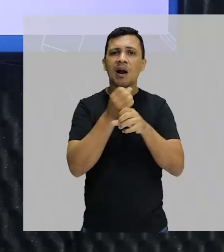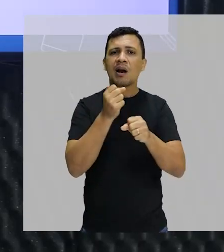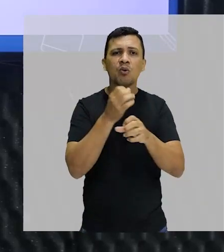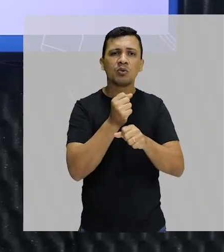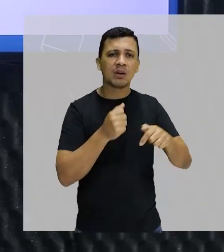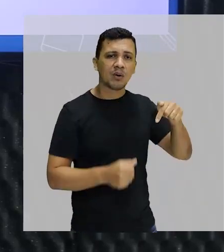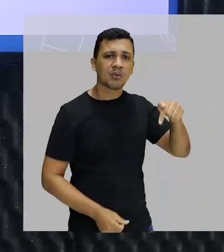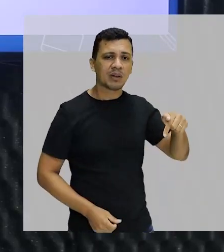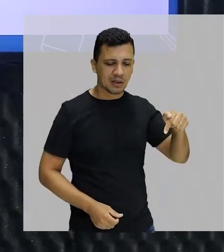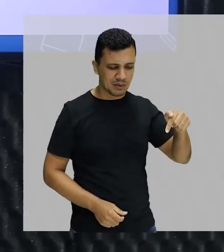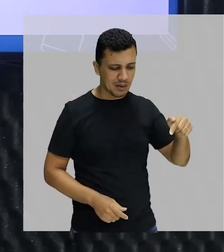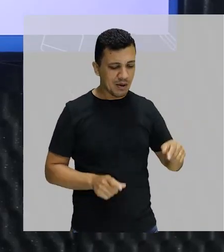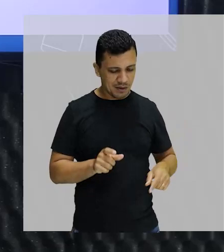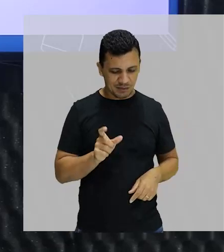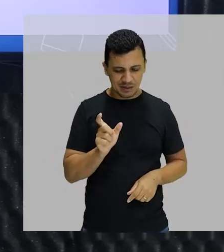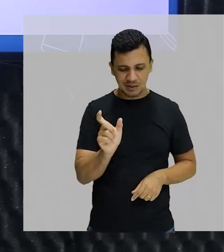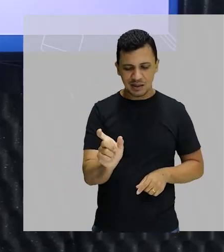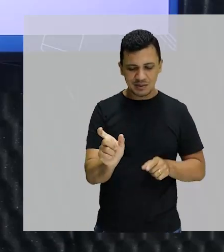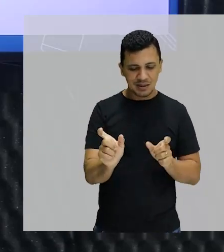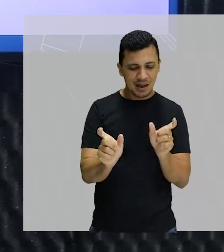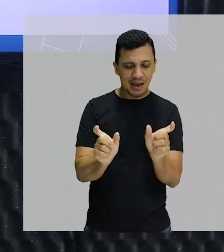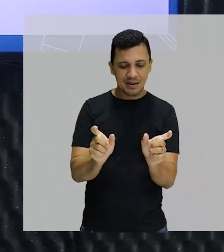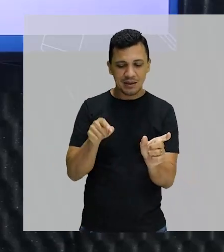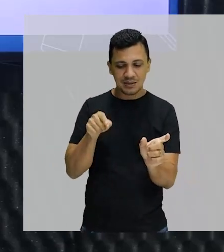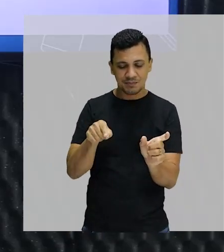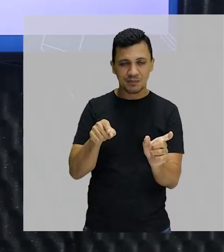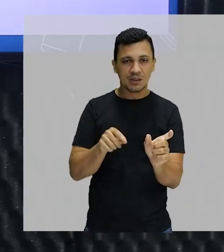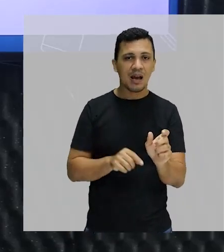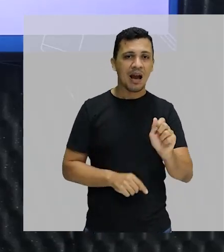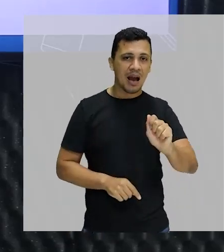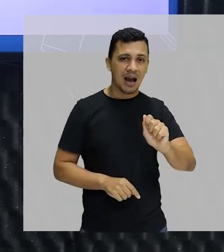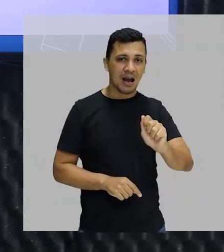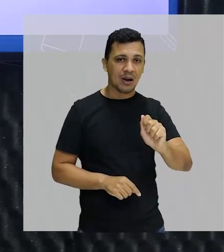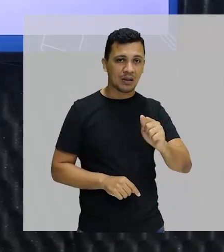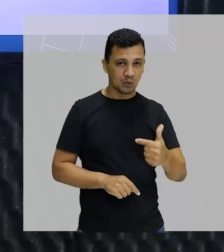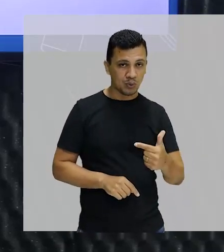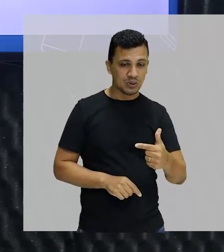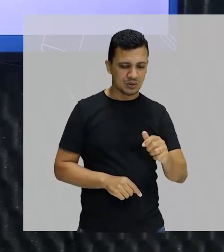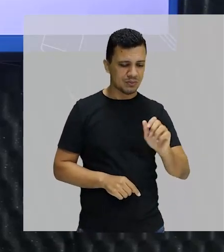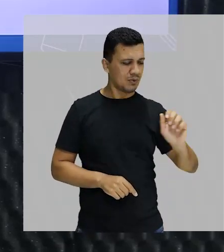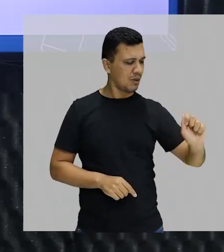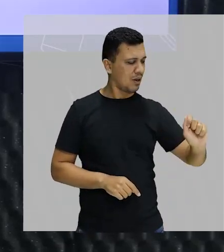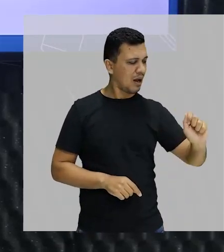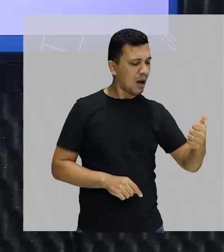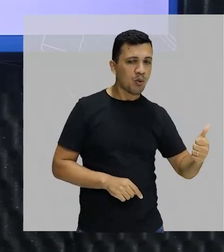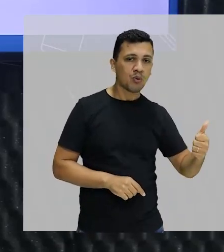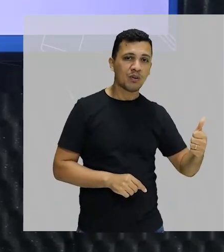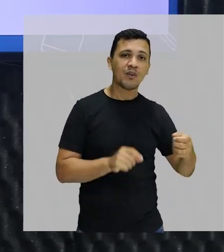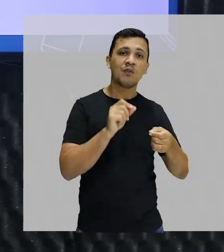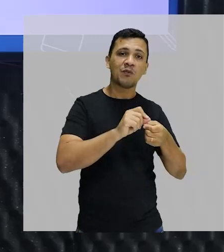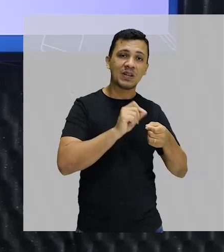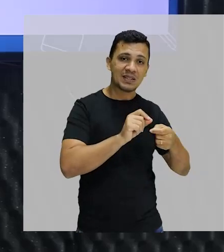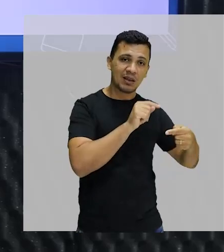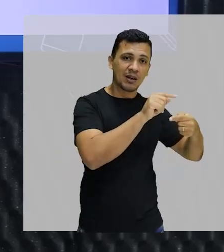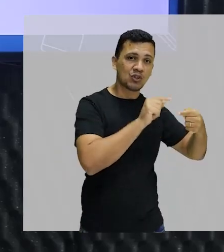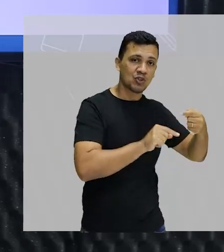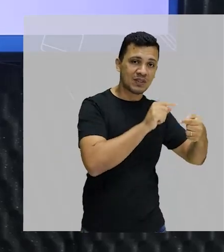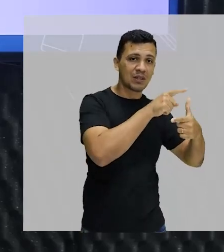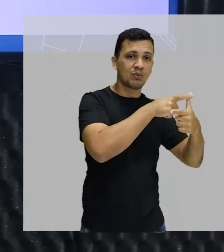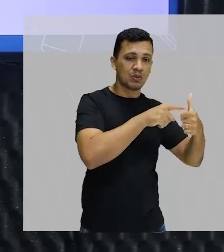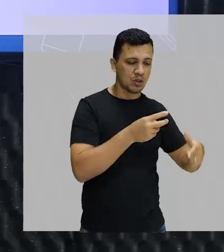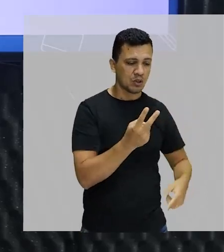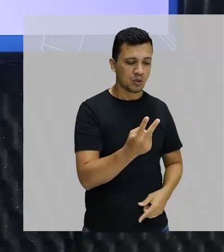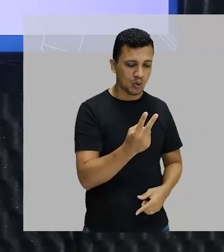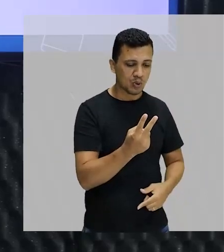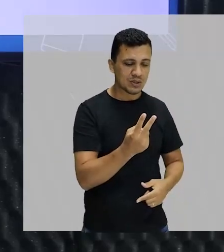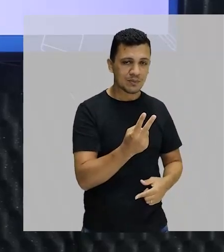vai pegar dois termos consecutivos. No caso, pega o A2 e o A1, aí você faz a divisão do A2 pelo A1. 2 dividido por